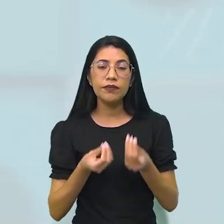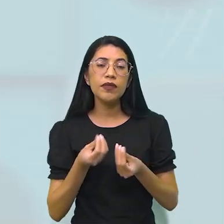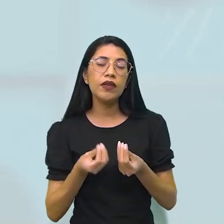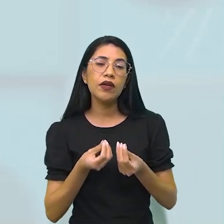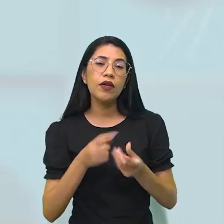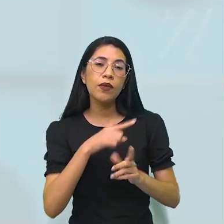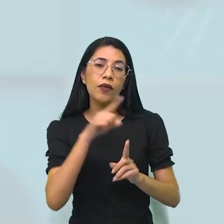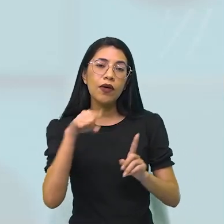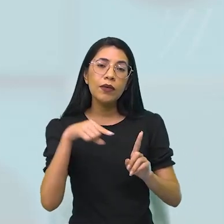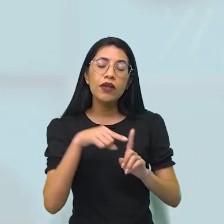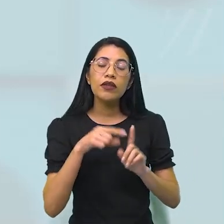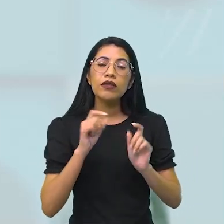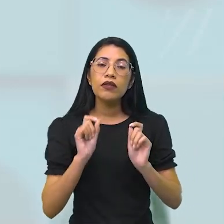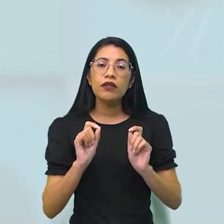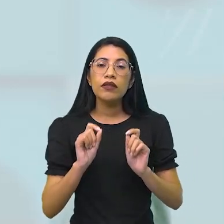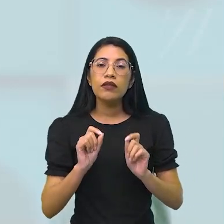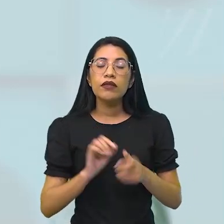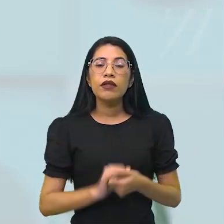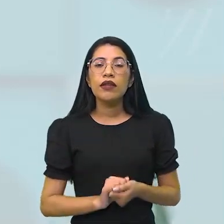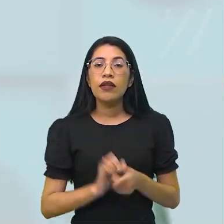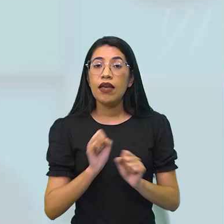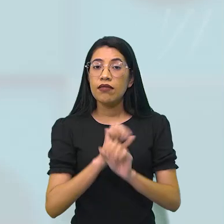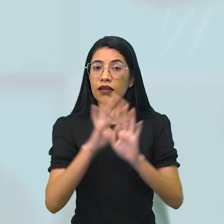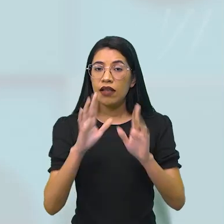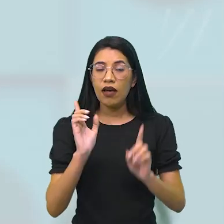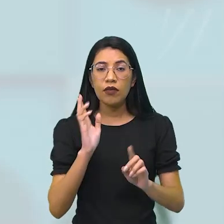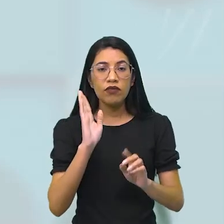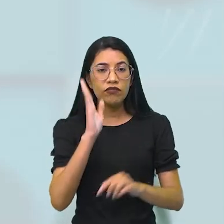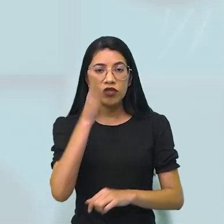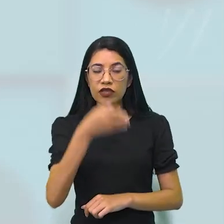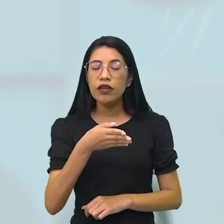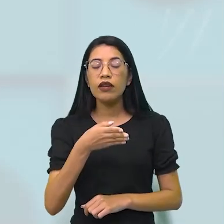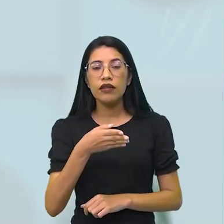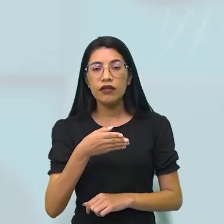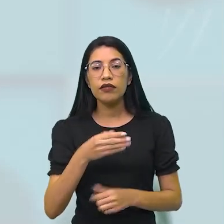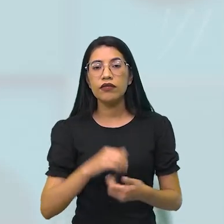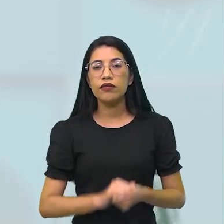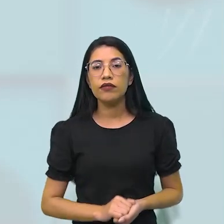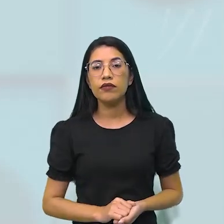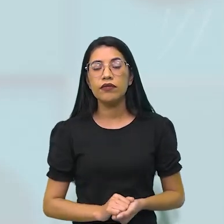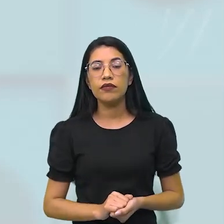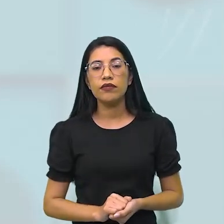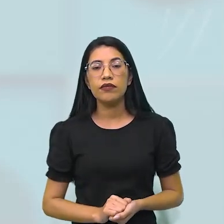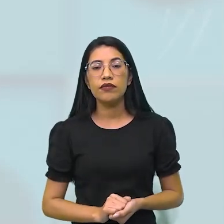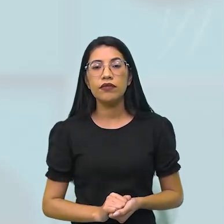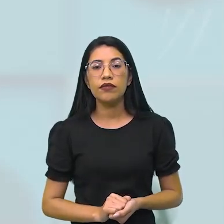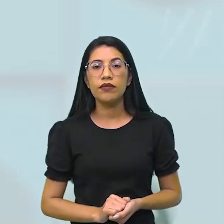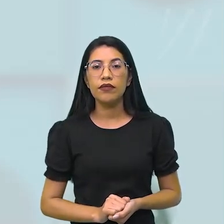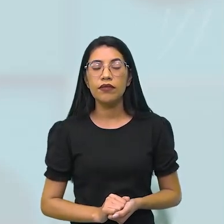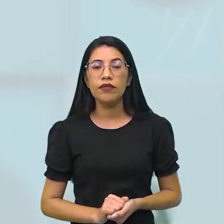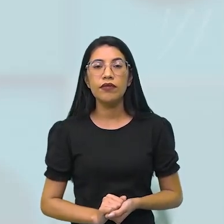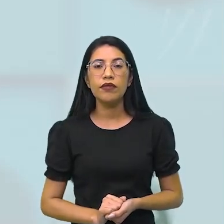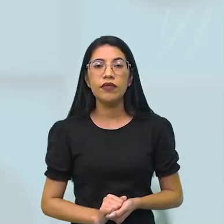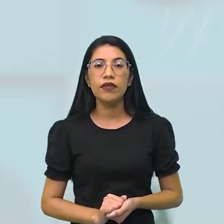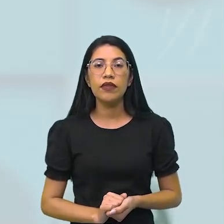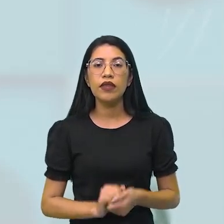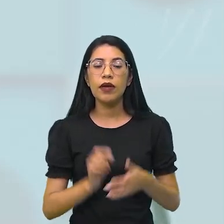é o quê? É mais objetivo, né? Tanto que é uma descrição objetiva. Então ali é claro, é isso,